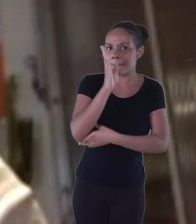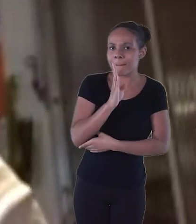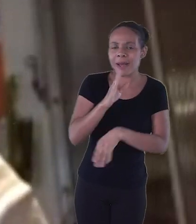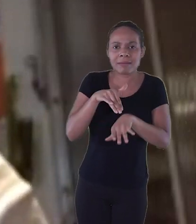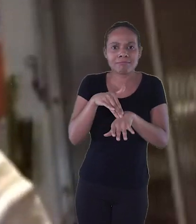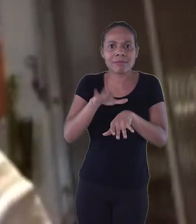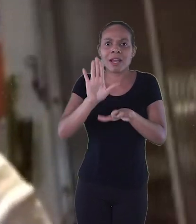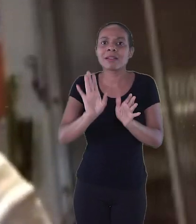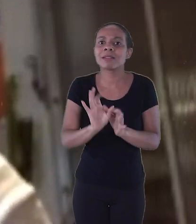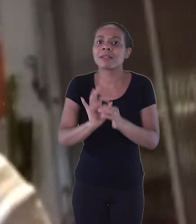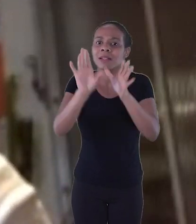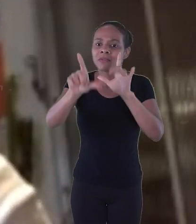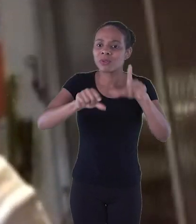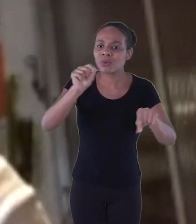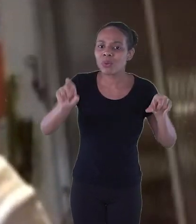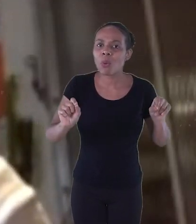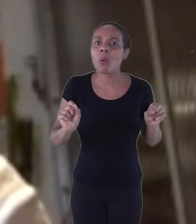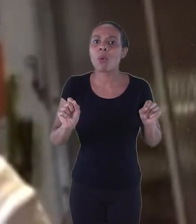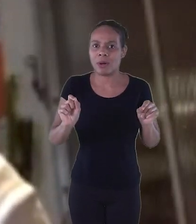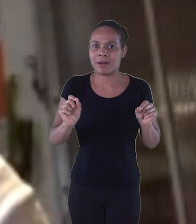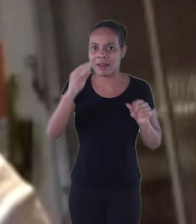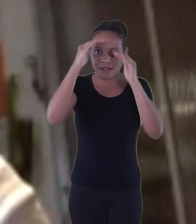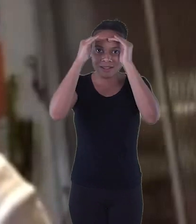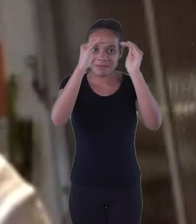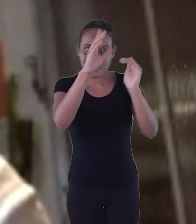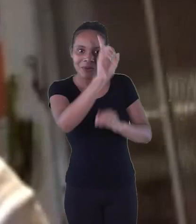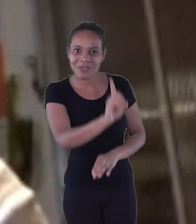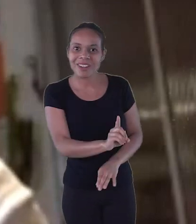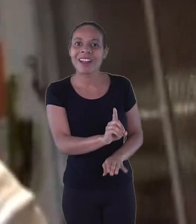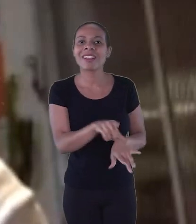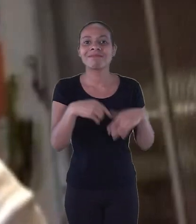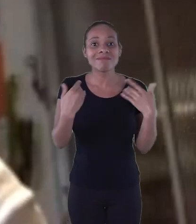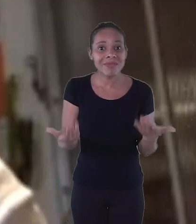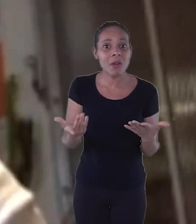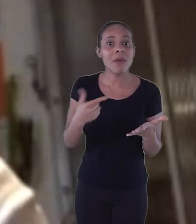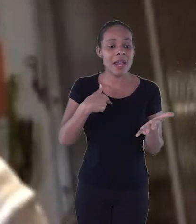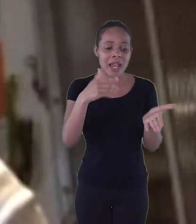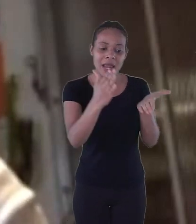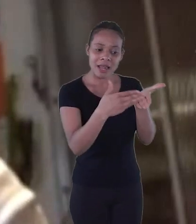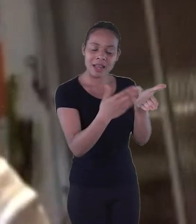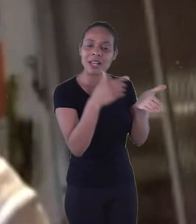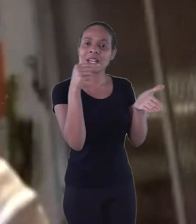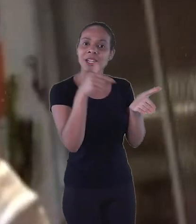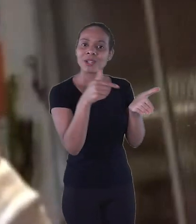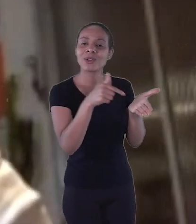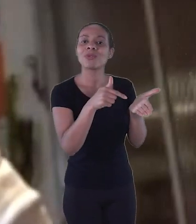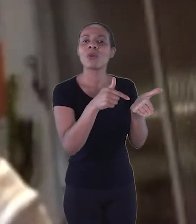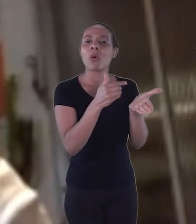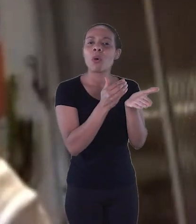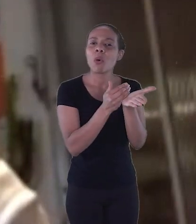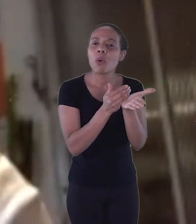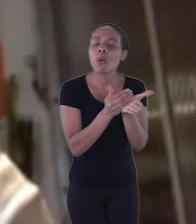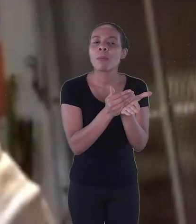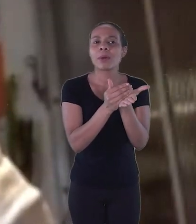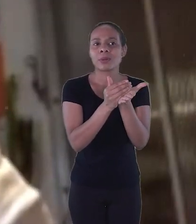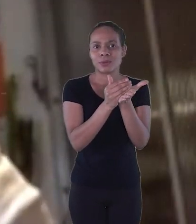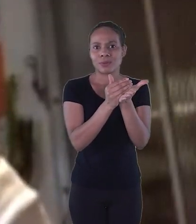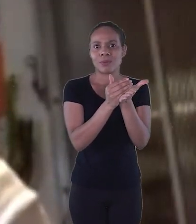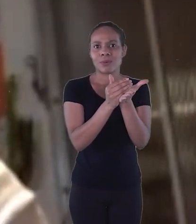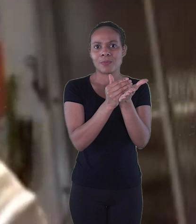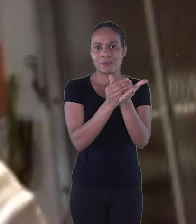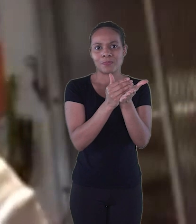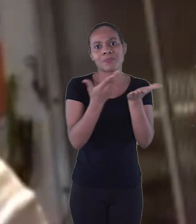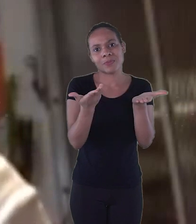livro que começa como um livro, eu acho que isso é muito bonito pra gente dizer, porque ele começou como um livro. Não é que o livro veio depois do